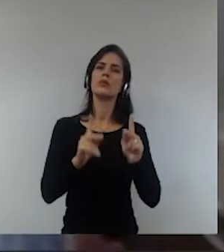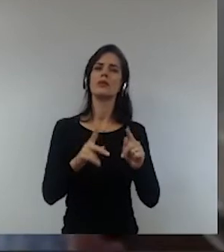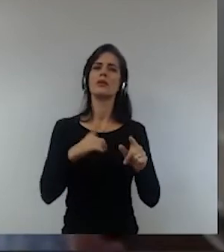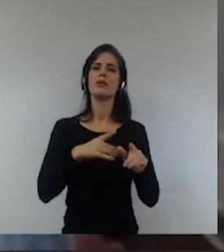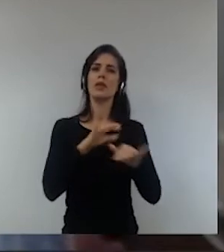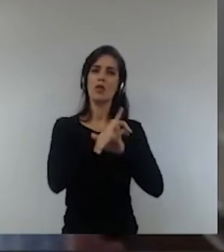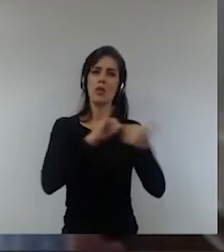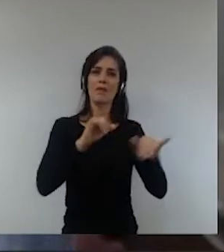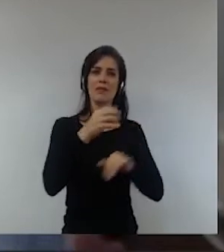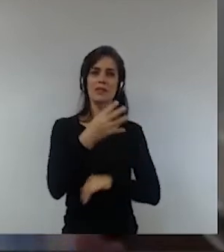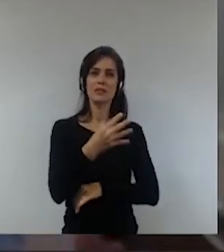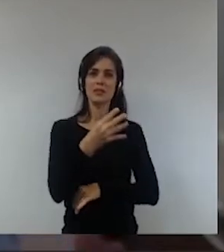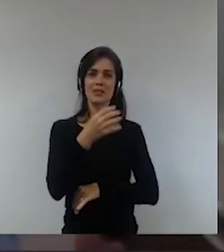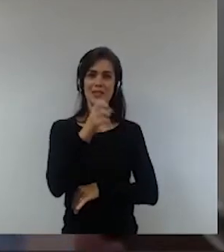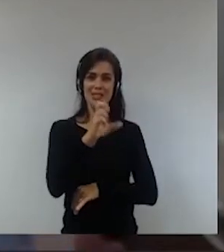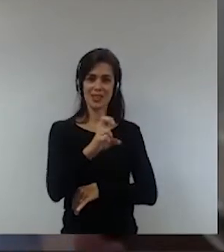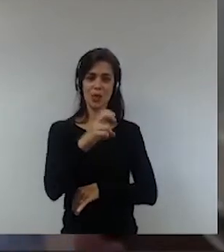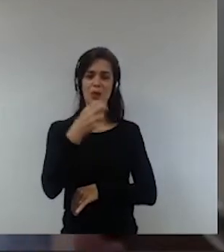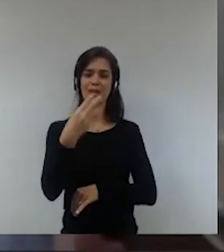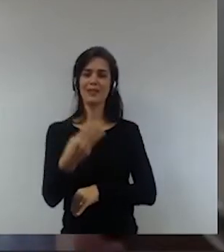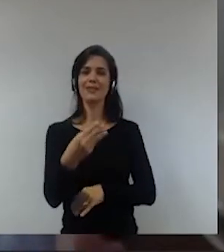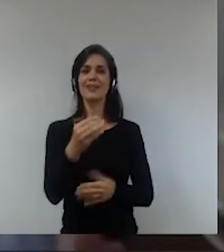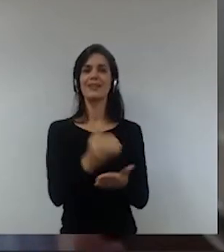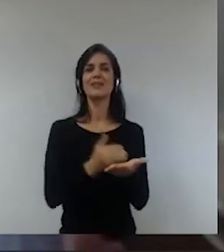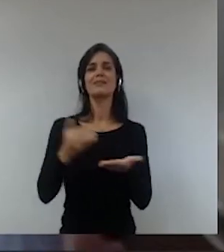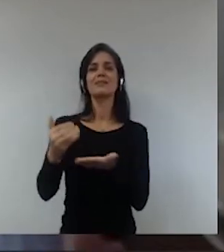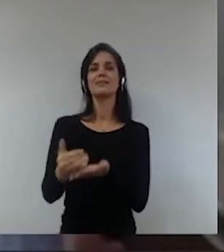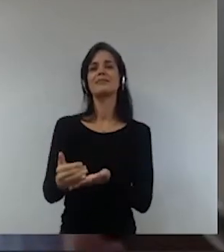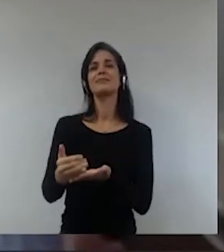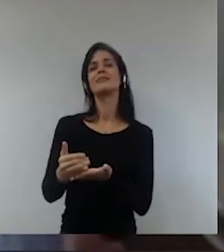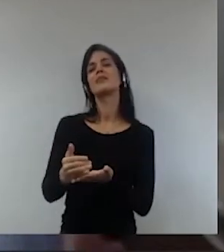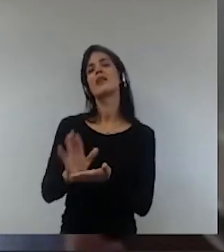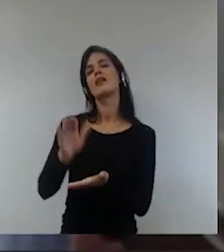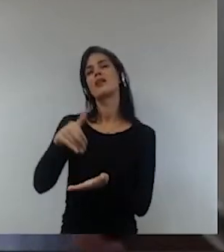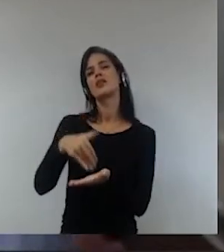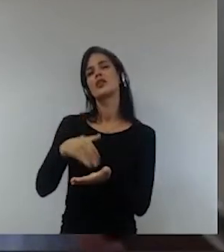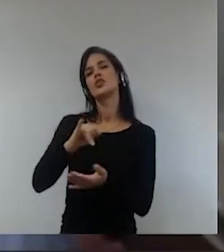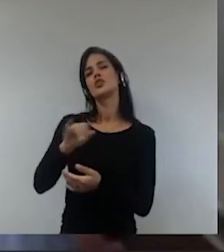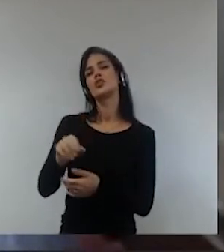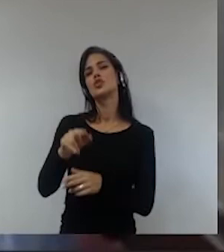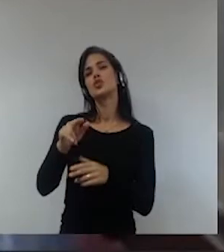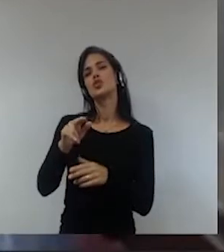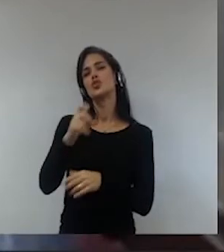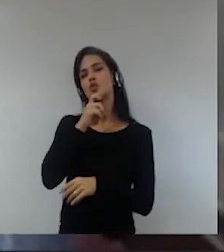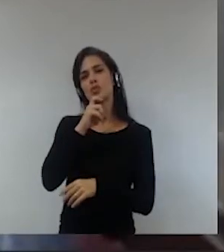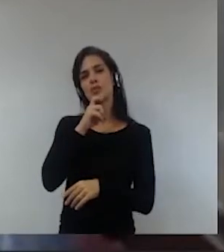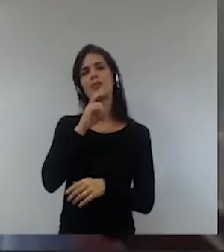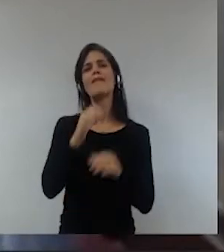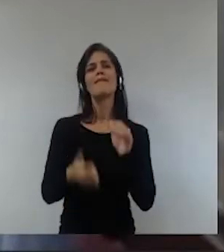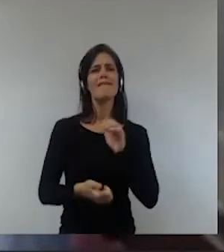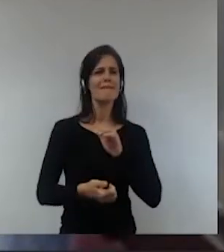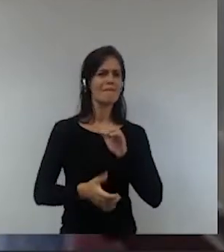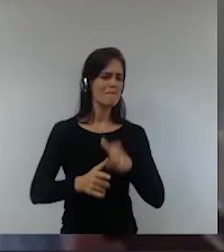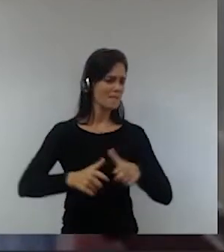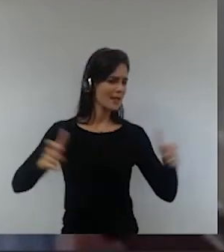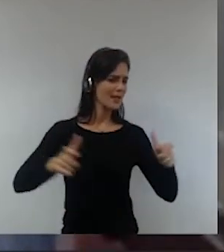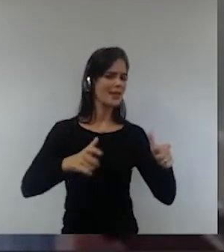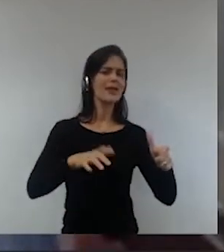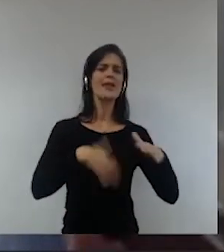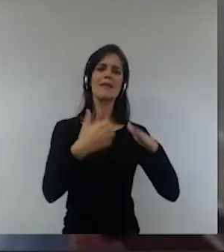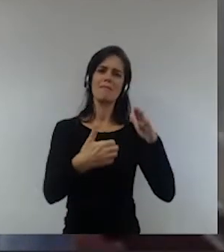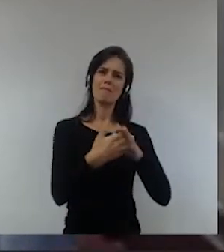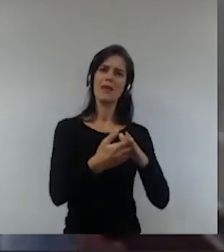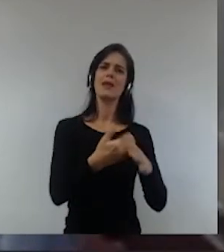aviso 53, prorrogando até o dia 1º de julho esse prazo. E grande parte das empresas públicas e